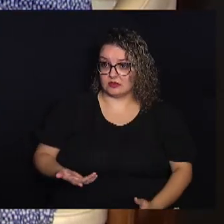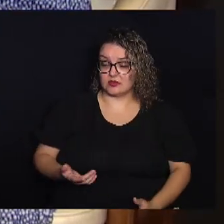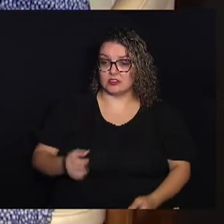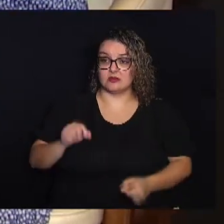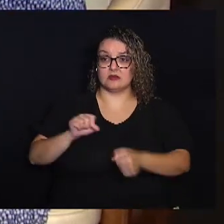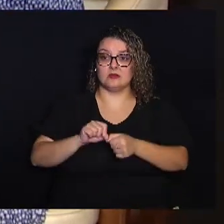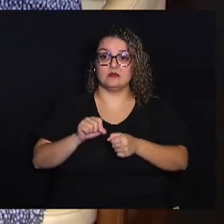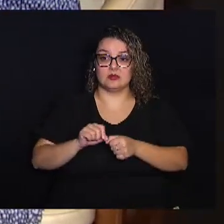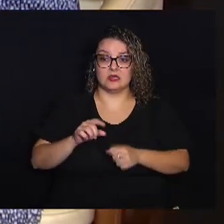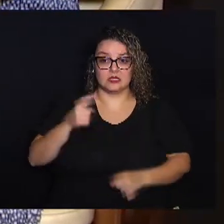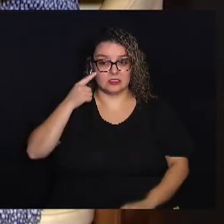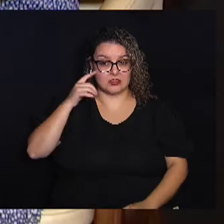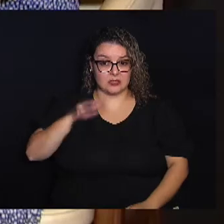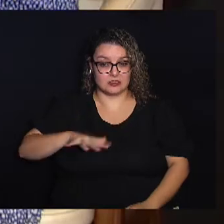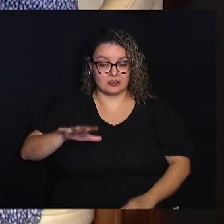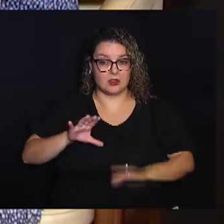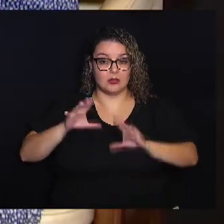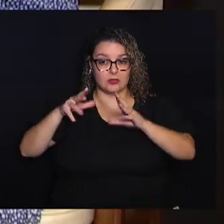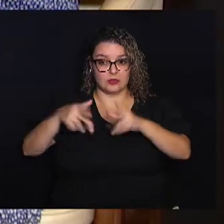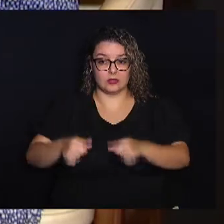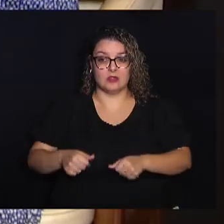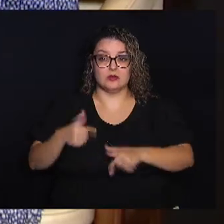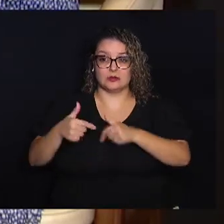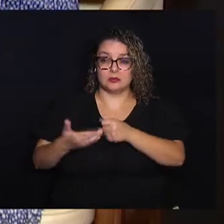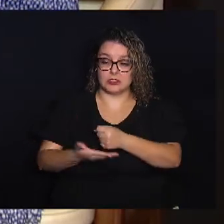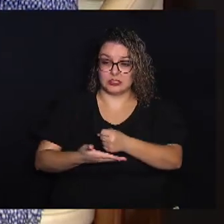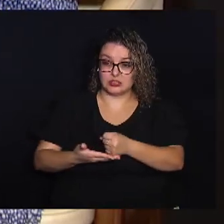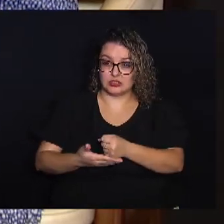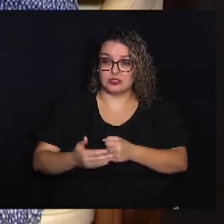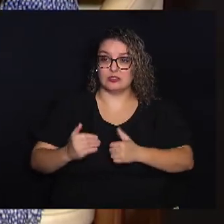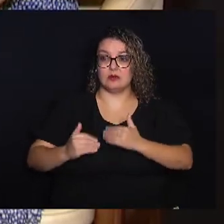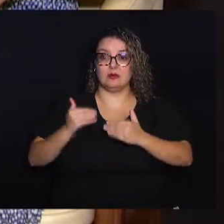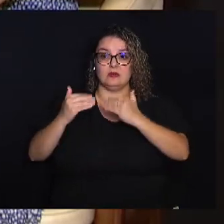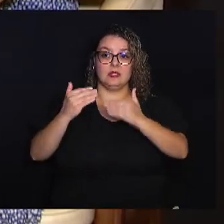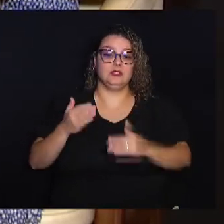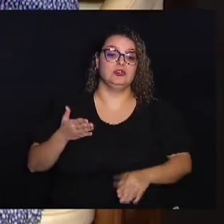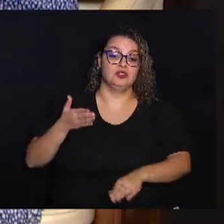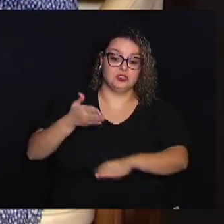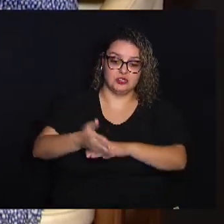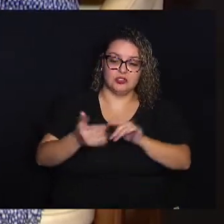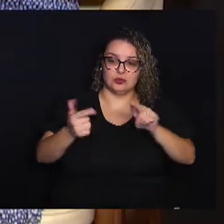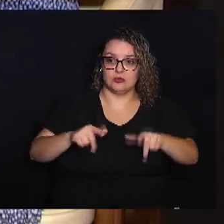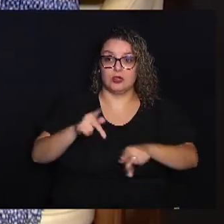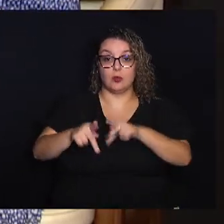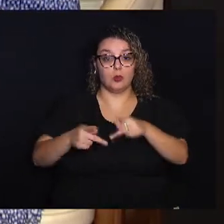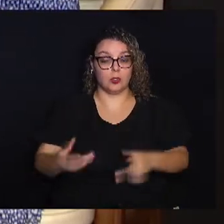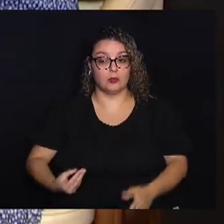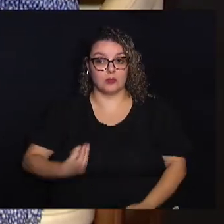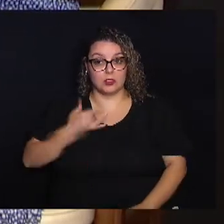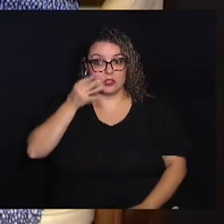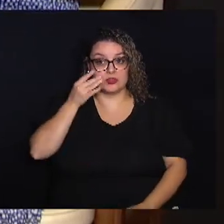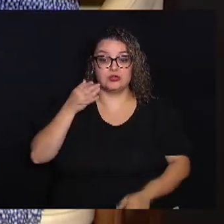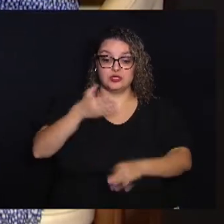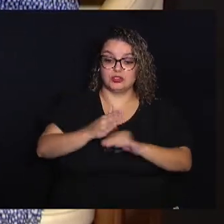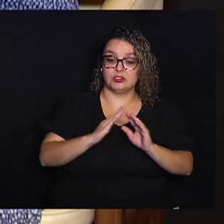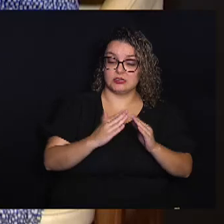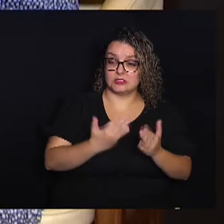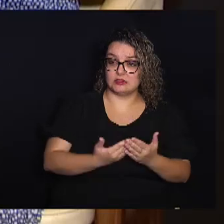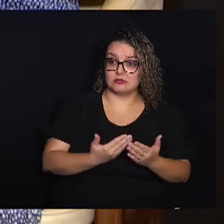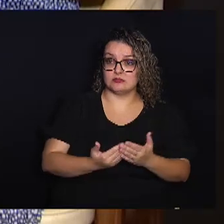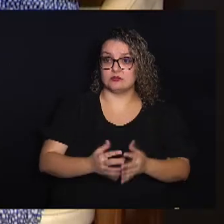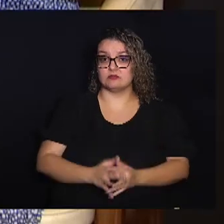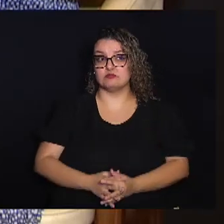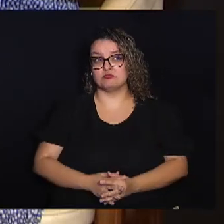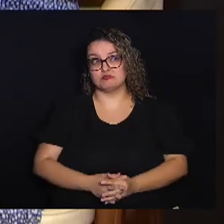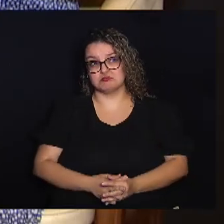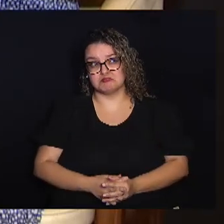aqui na Ideia Coletiva, que é esse trabalho mais de base, de formação, de ir até onde o público está, de ir nas escolas, eu